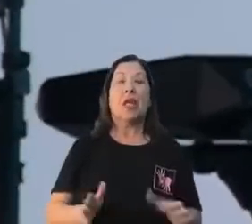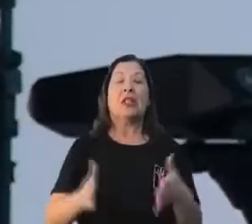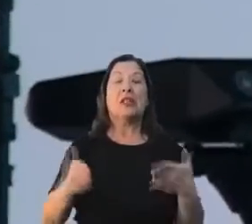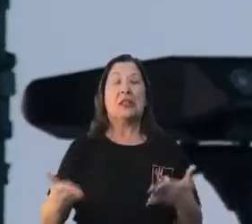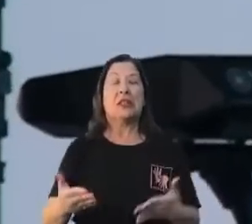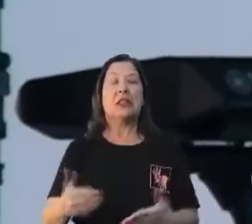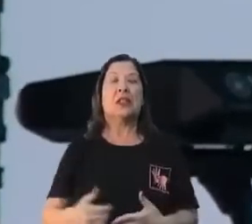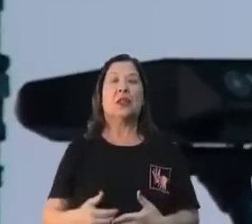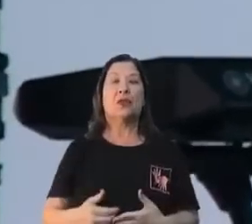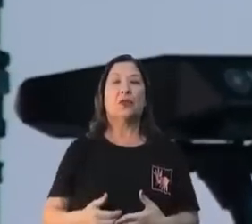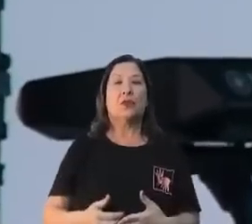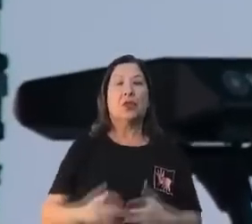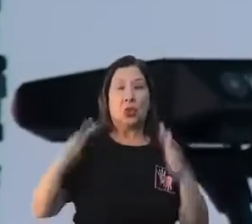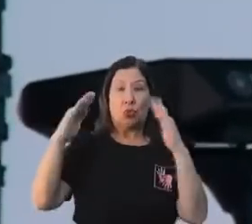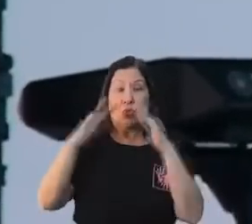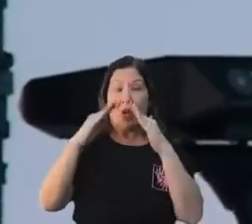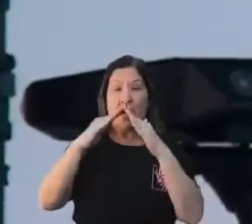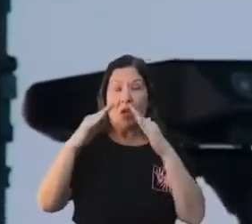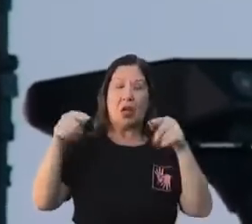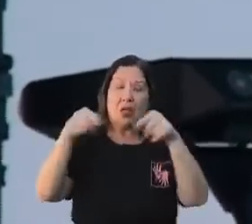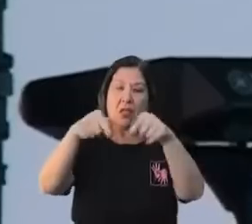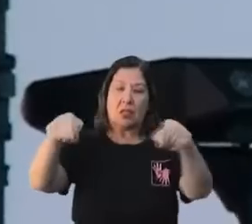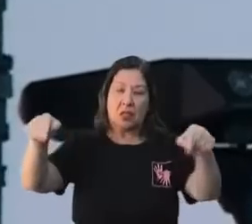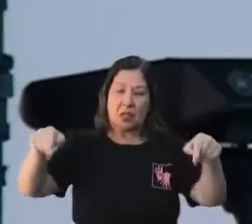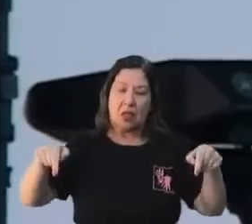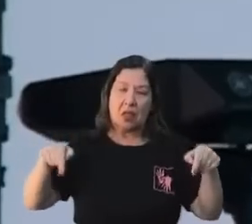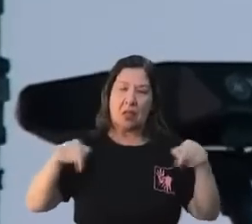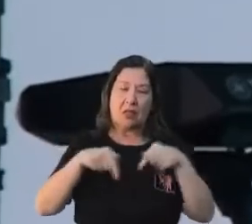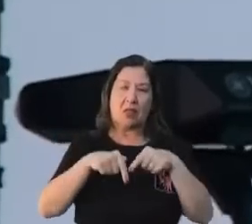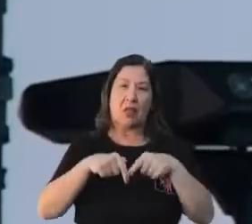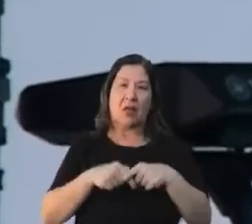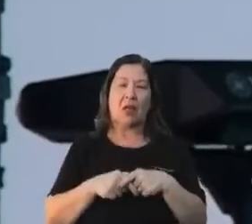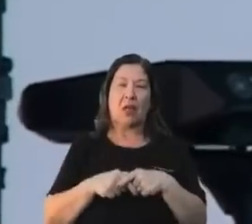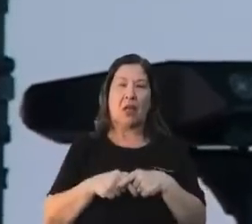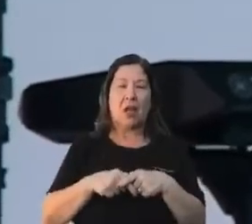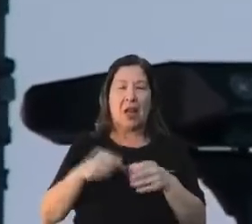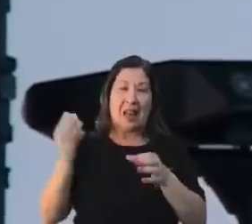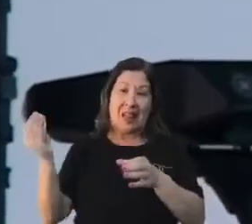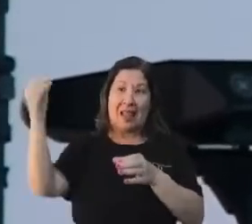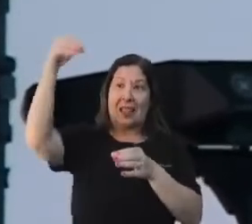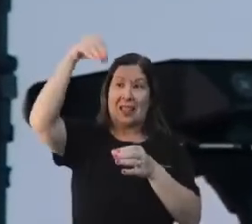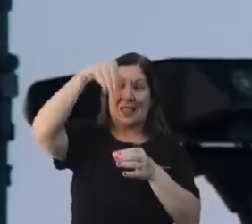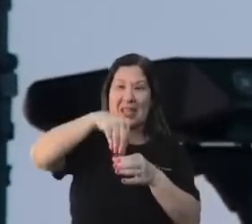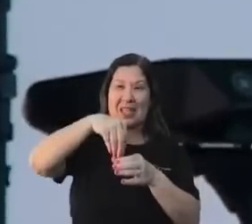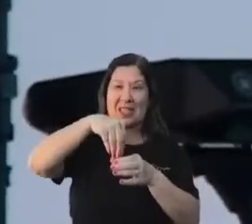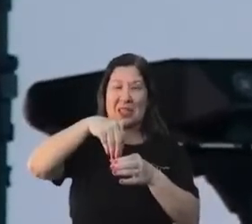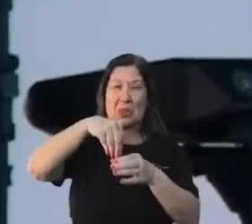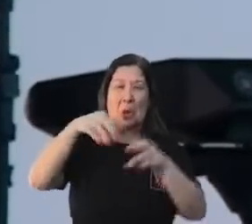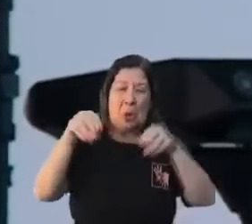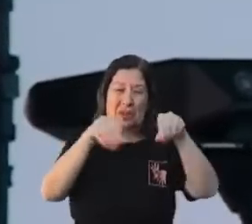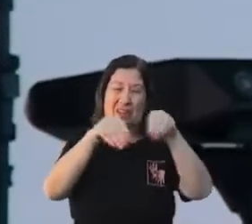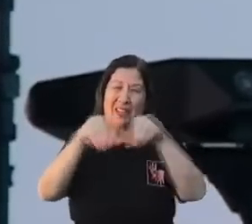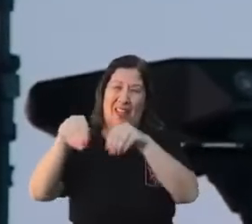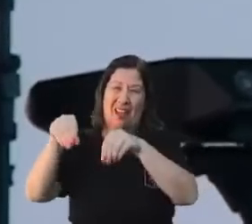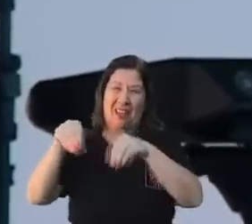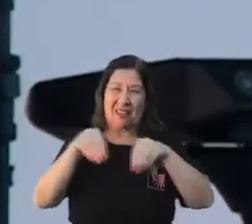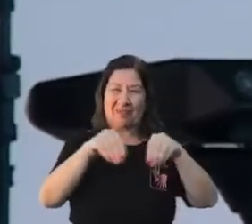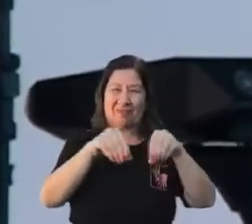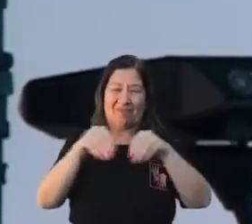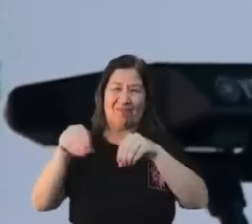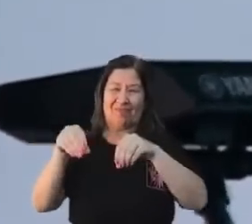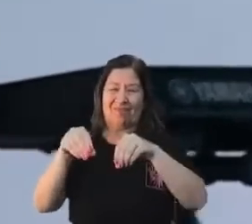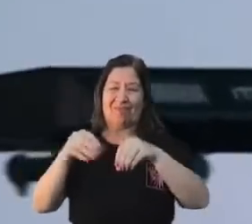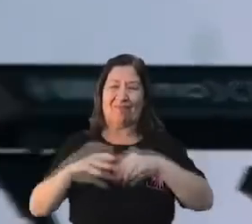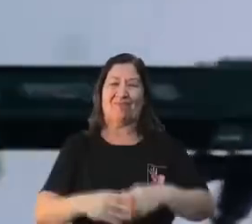sua sala. E você não vai botar flor, você vai botar terra, só terra. Para você passar por